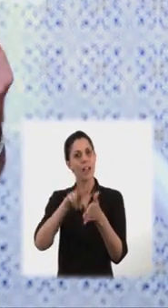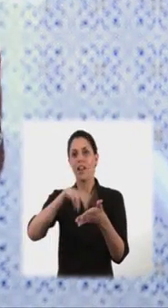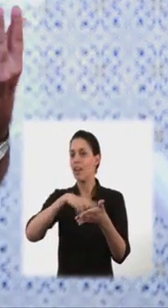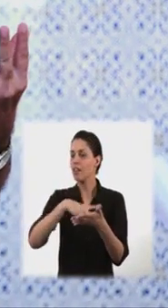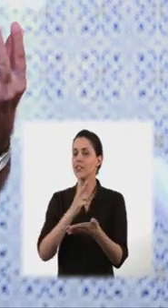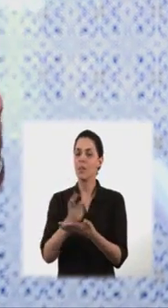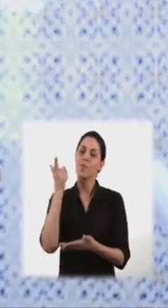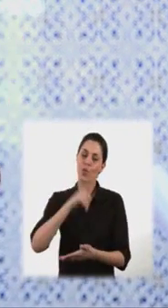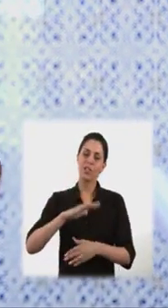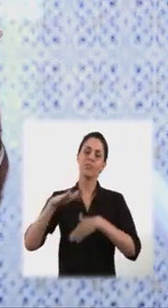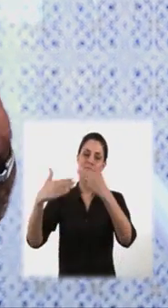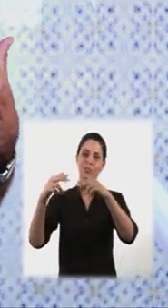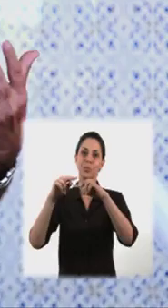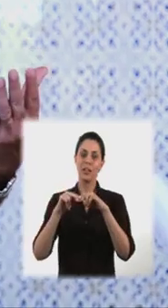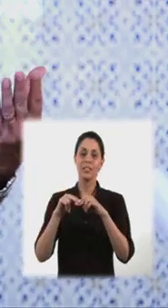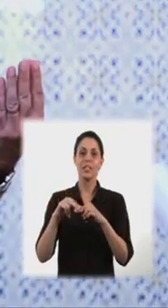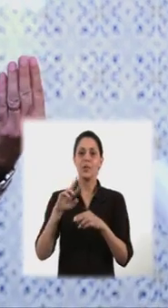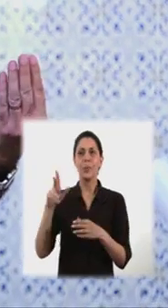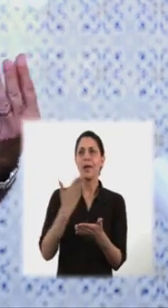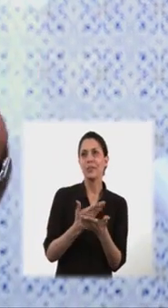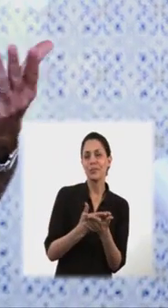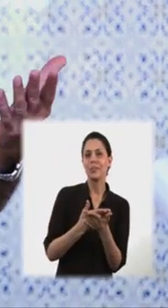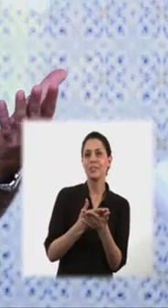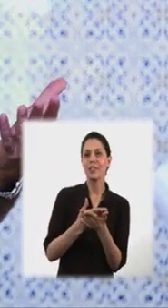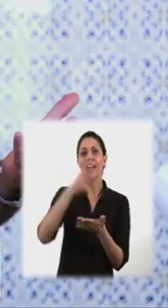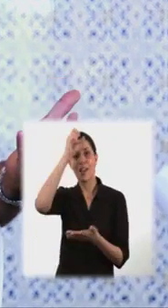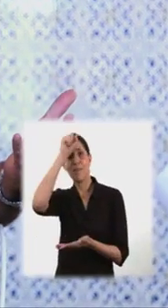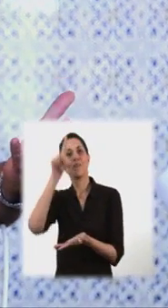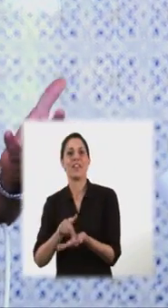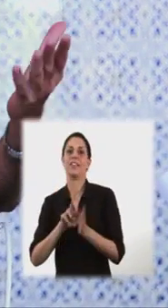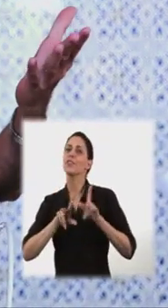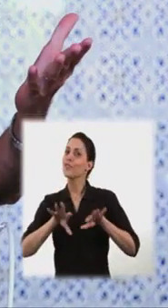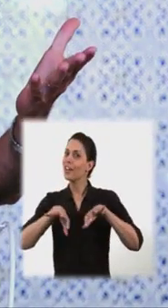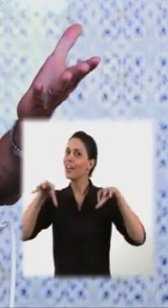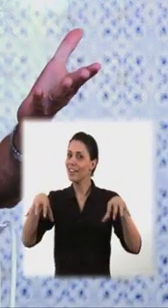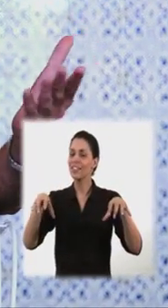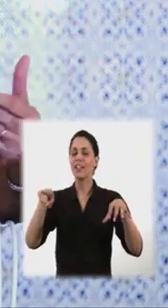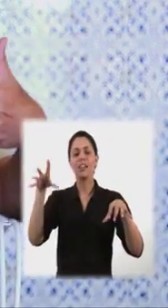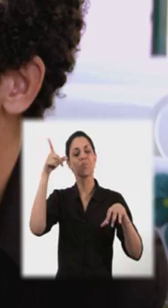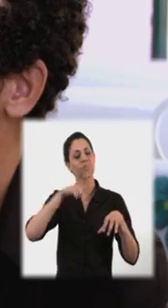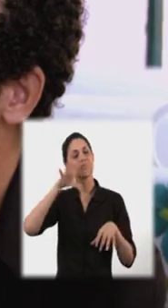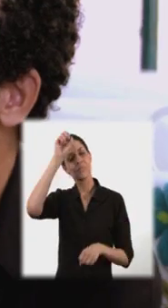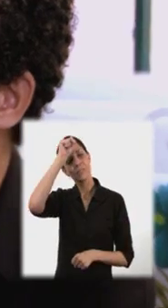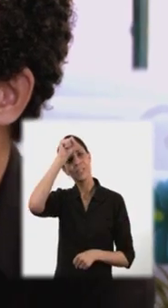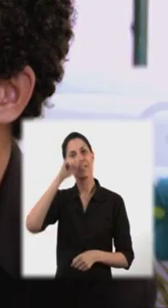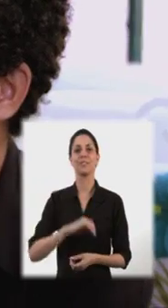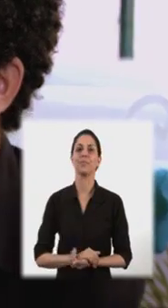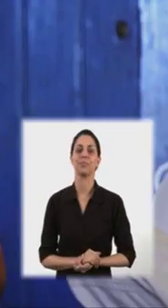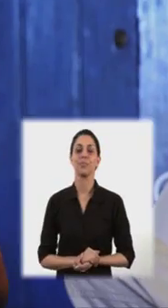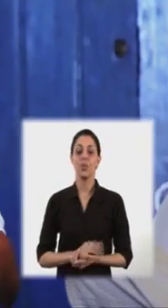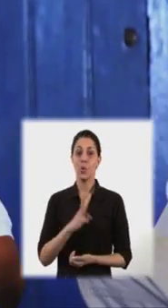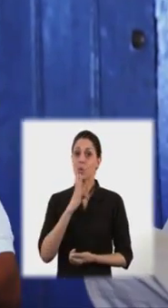lê, que estuda. Ou que estuda não, que aprende, né? Porque estudar é uma coisa, aprender é outra. Então é um cara que aprendeu e continua aprendendo.